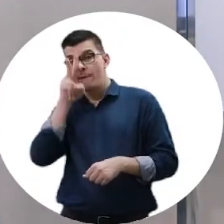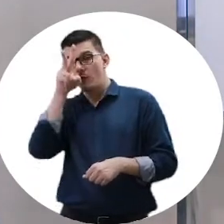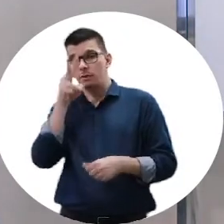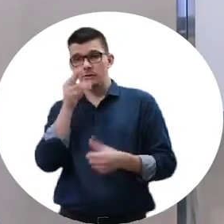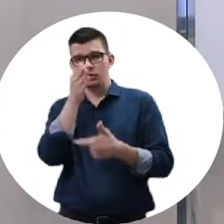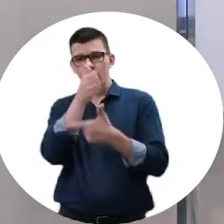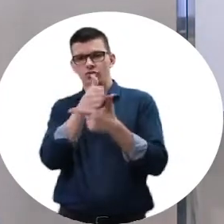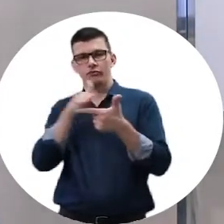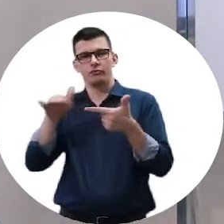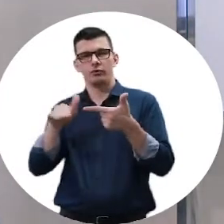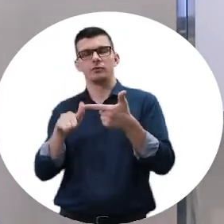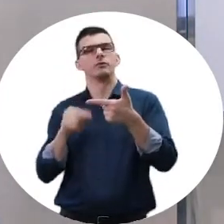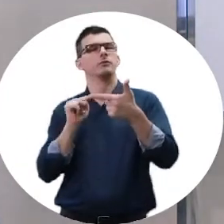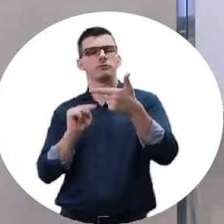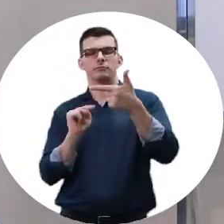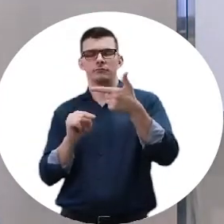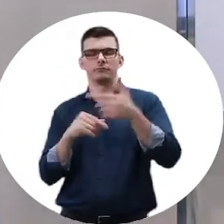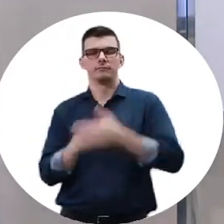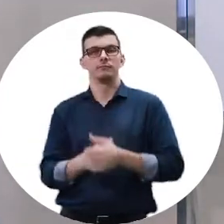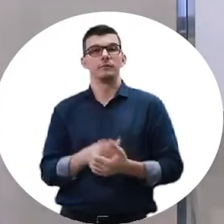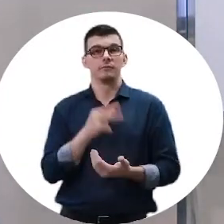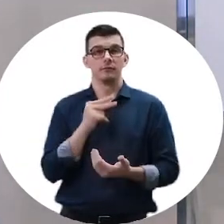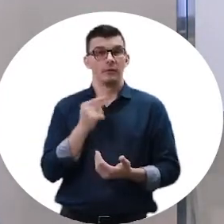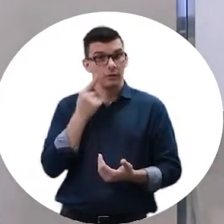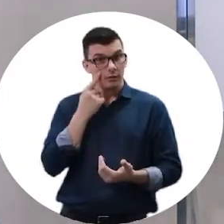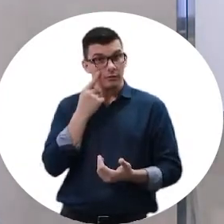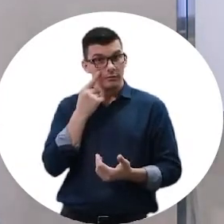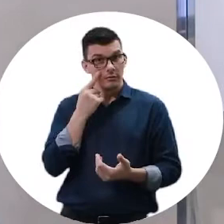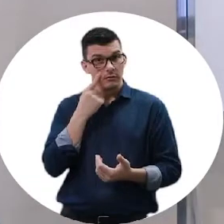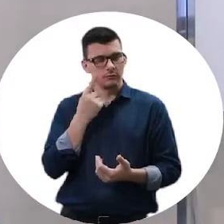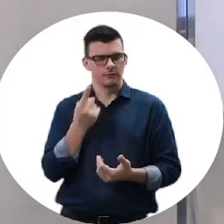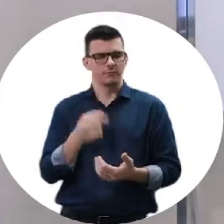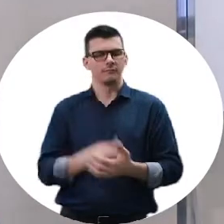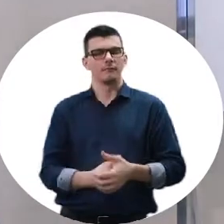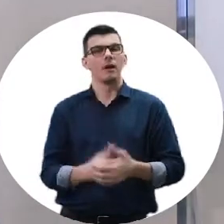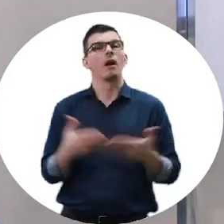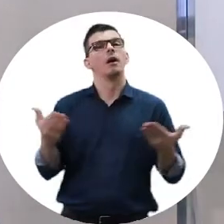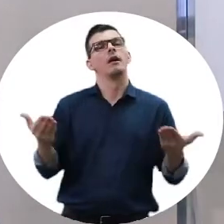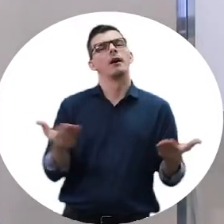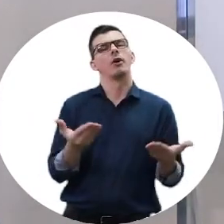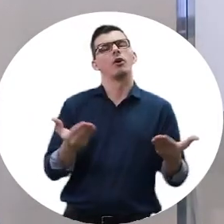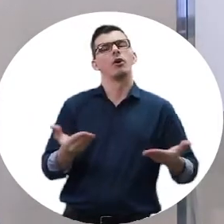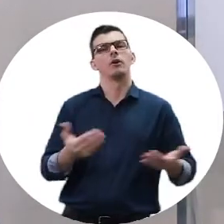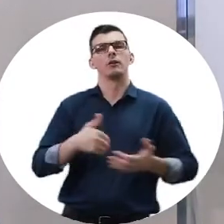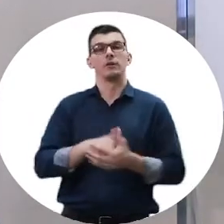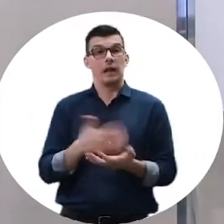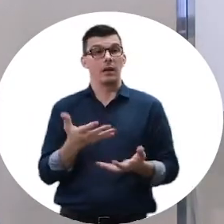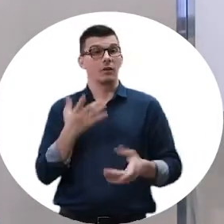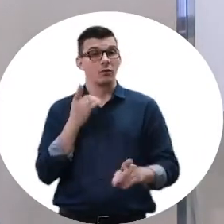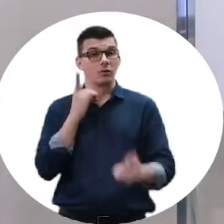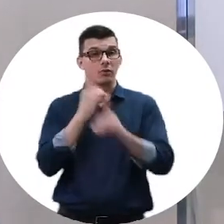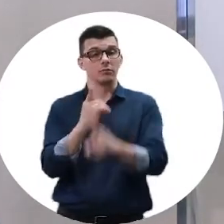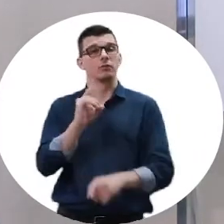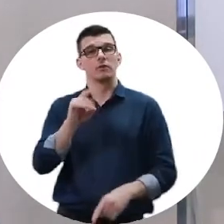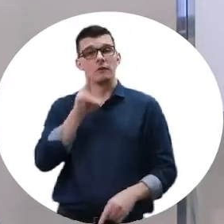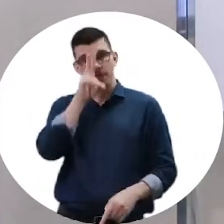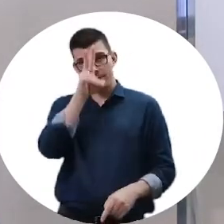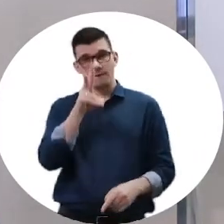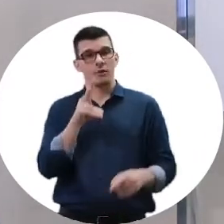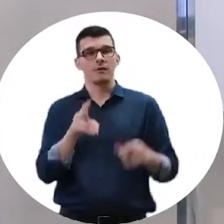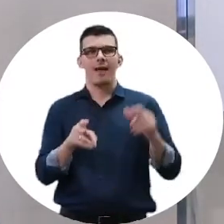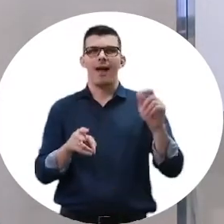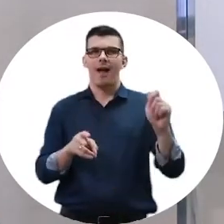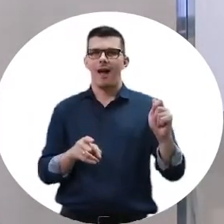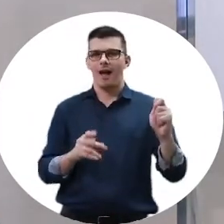pega a força e divide a força pela soma da massa, vai dar 4. Sempre, se não tem atrito, dá 7. Agora, eu quero achar